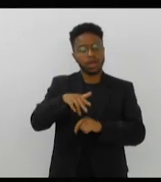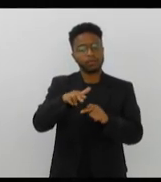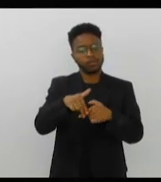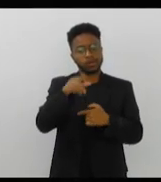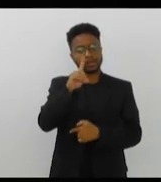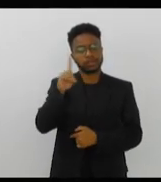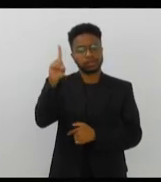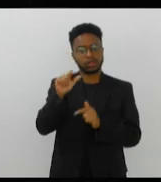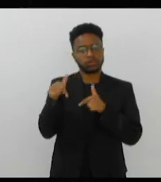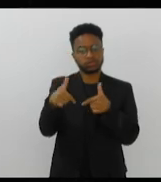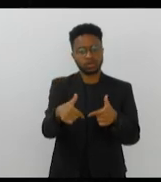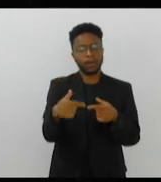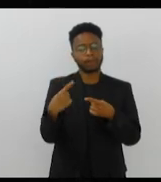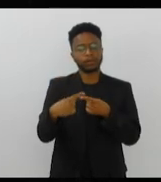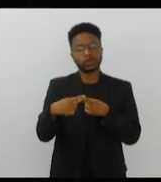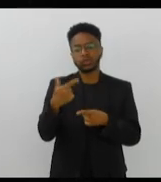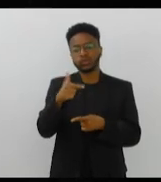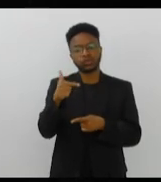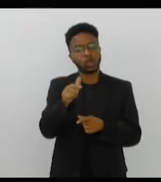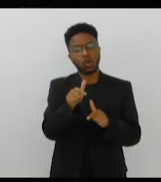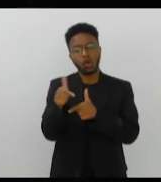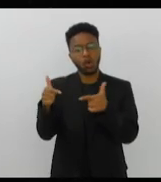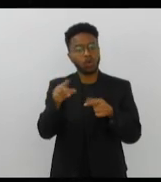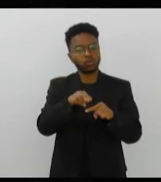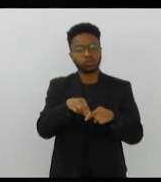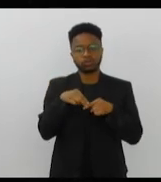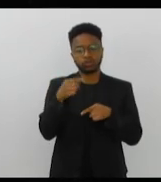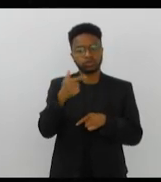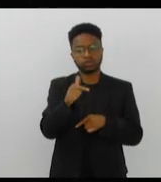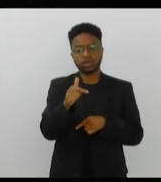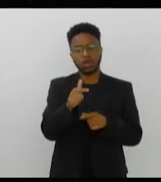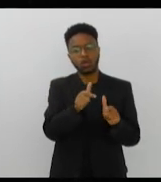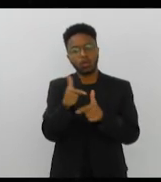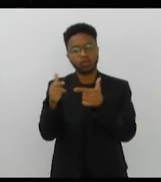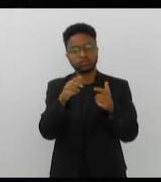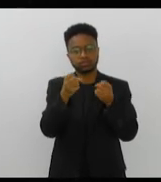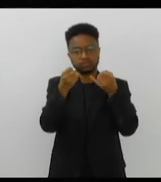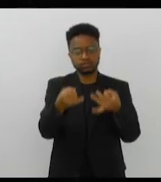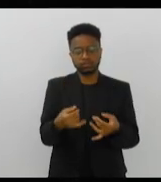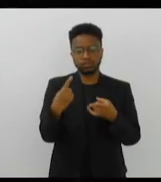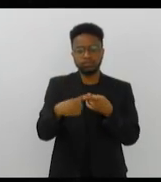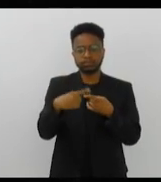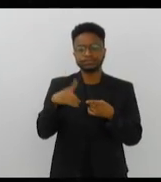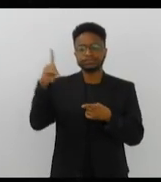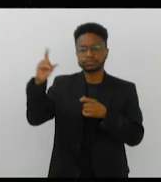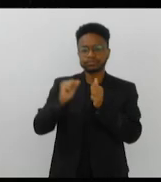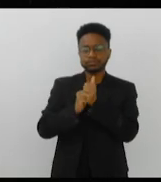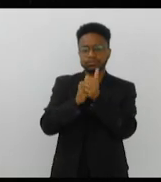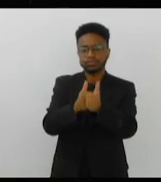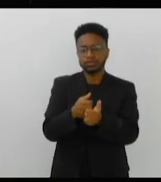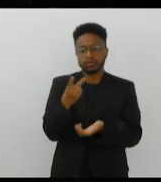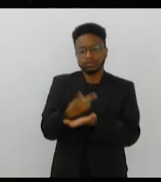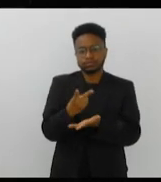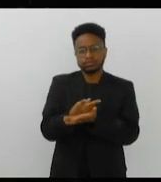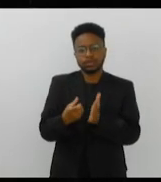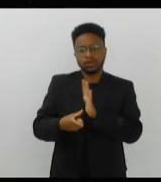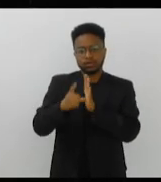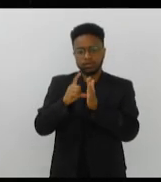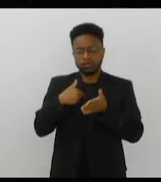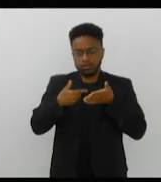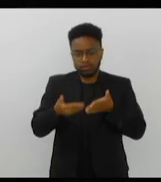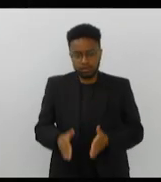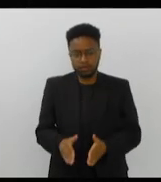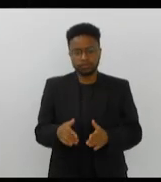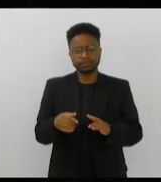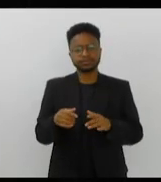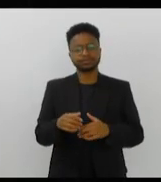Senhor. Porque não há outro motivo ou explicação. Foi Deus quem me acompanhou desde antes de eu existir, desde